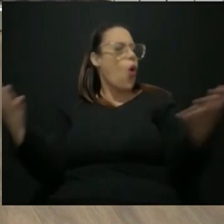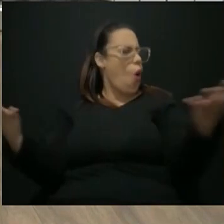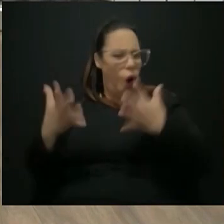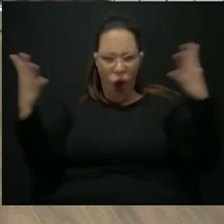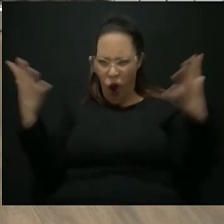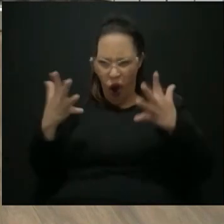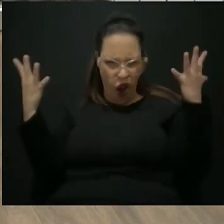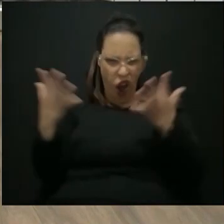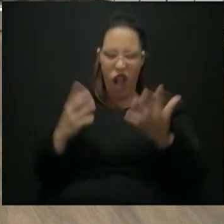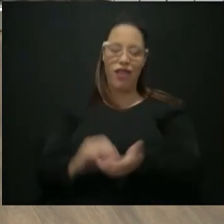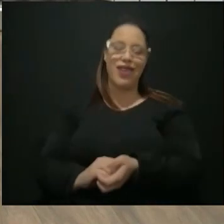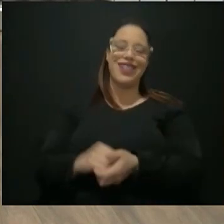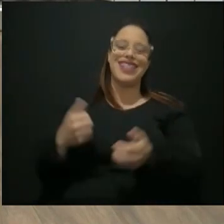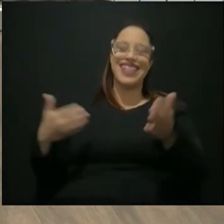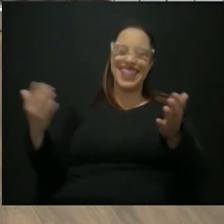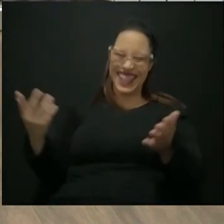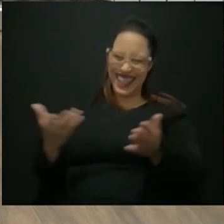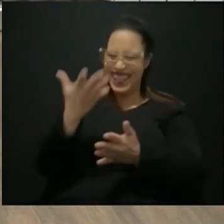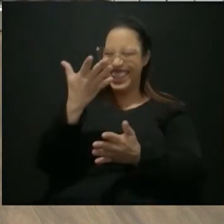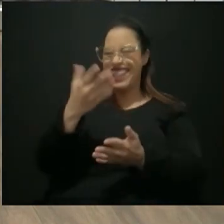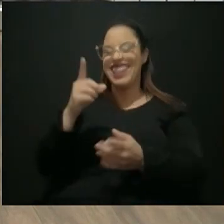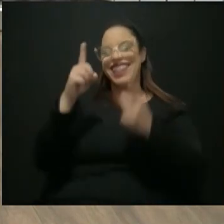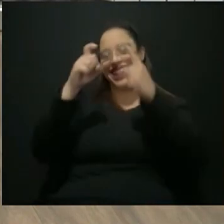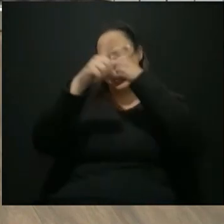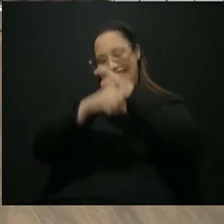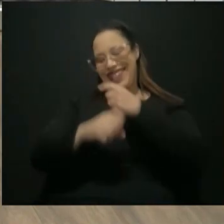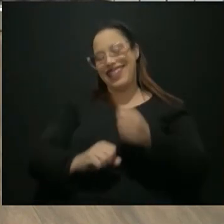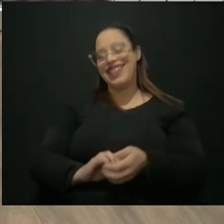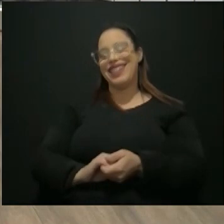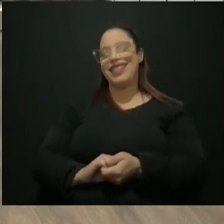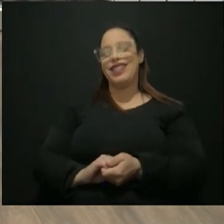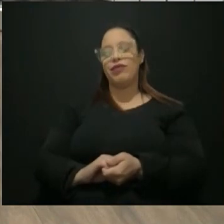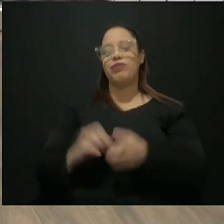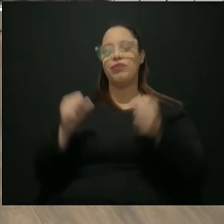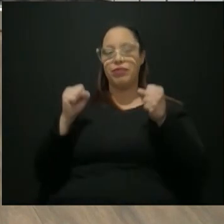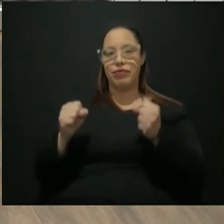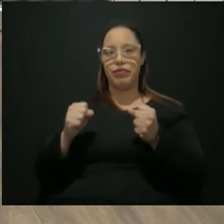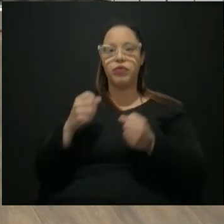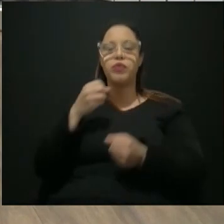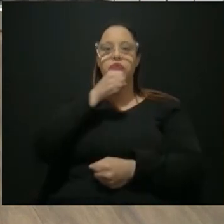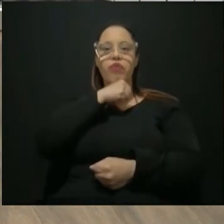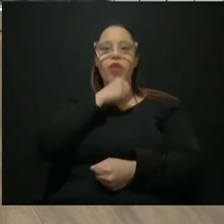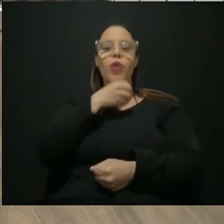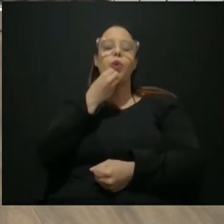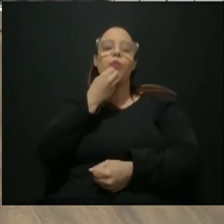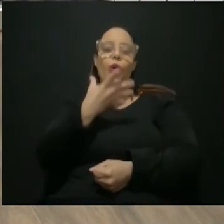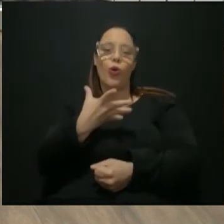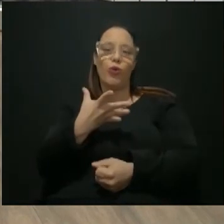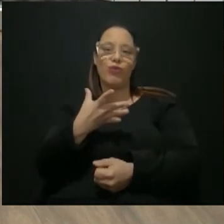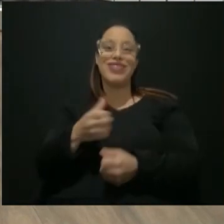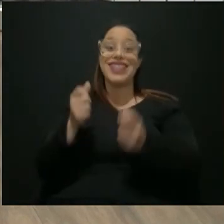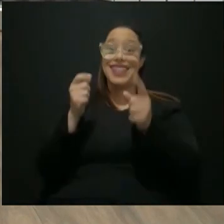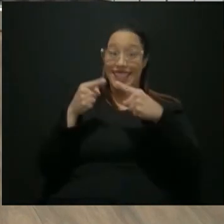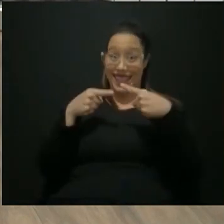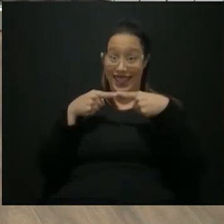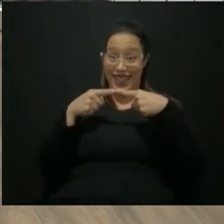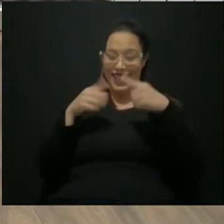vamos lá, encarando os desafios para que a gente possa ter aí um envelhecimento saudável. Combinado? Um abraço grande